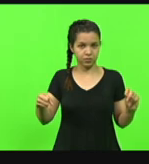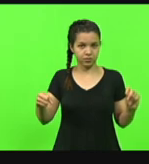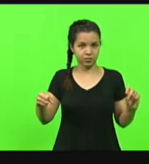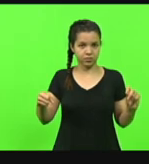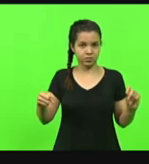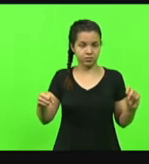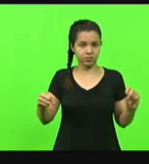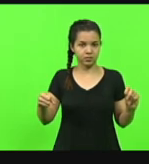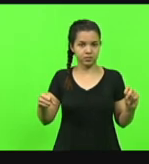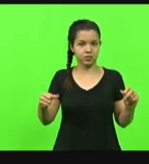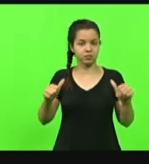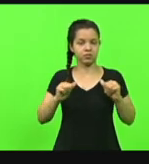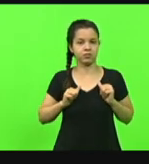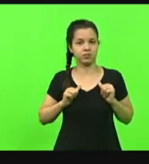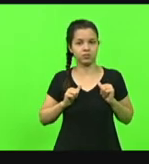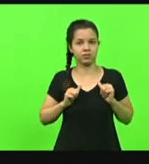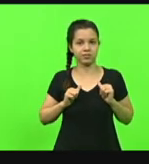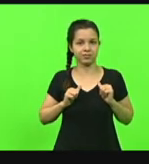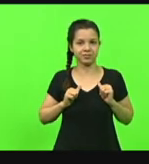nenhuma abstenção.